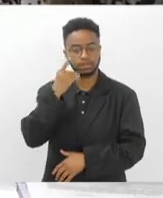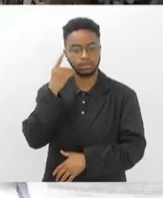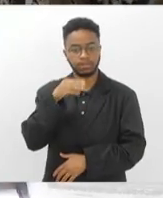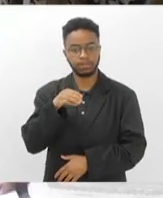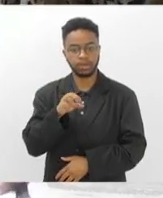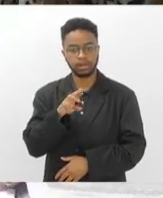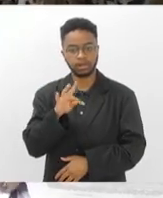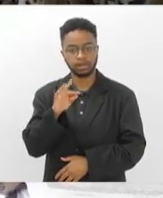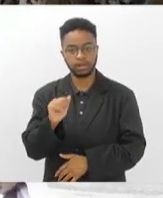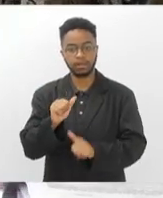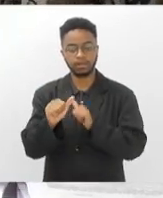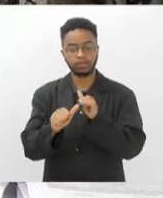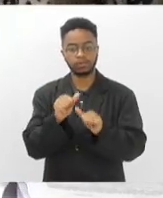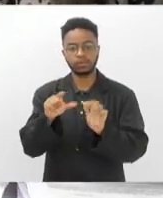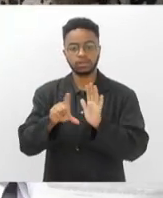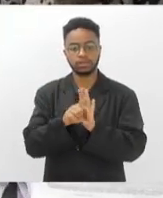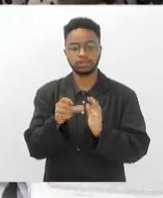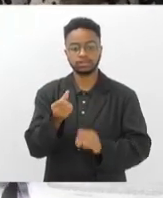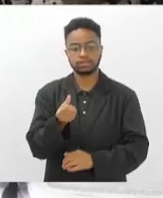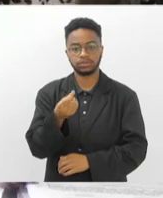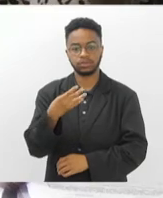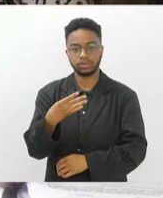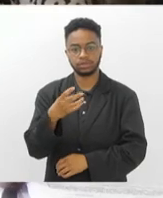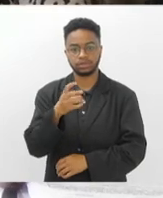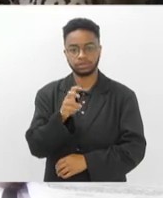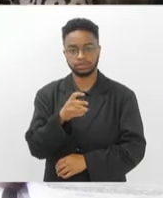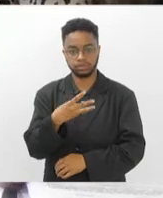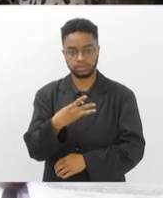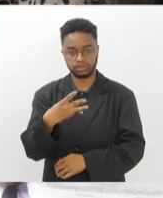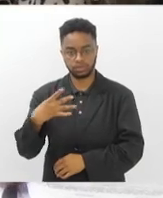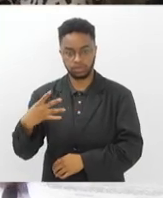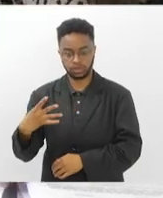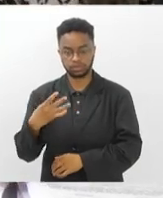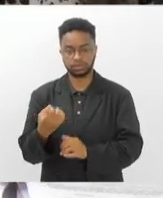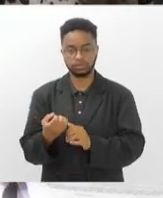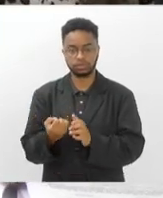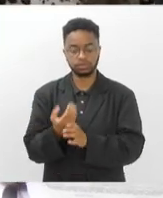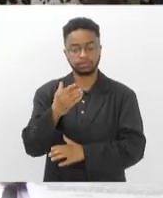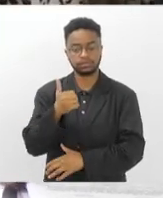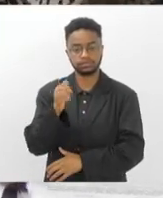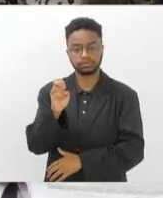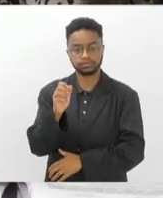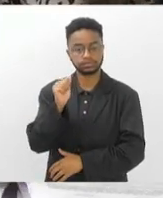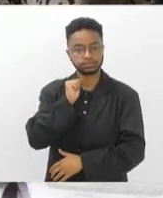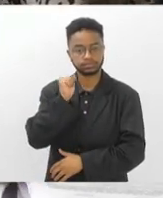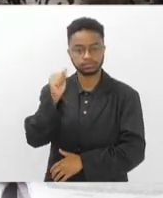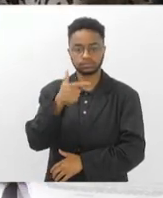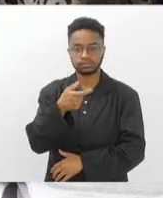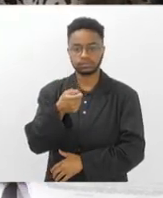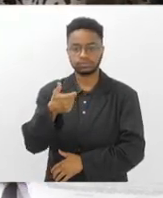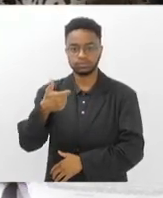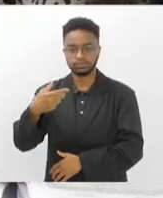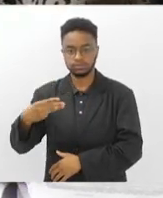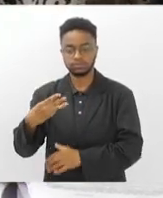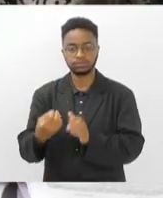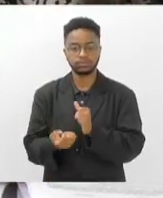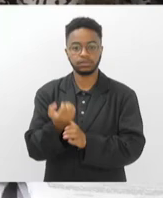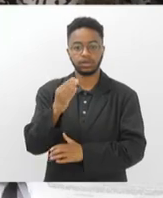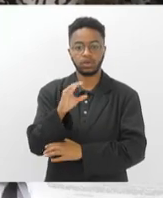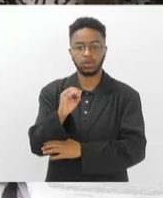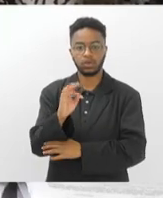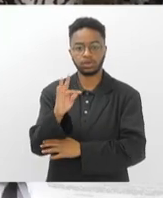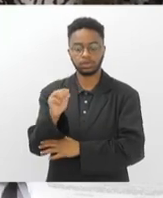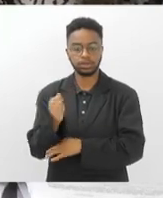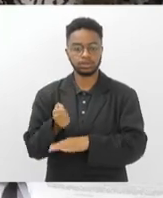Rocha, que altera a lei número 6.434, de 15 de abril de 2013, para instituir cotas de ingresso no Instituto